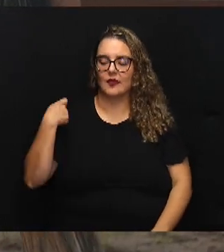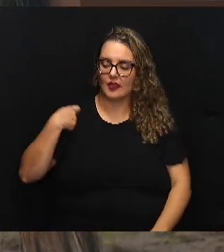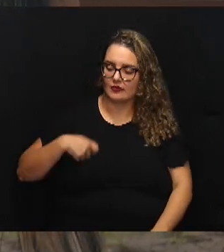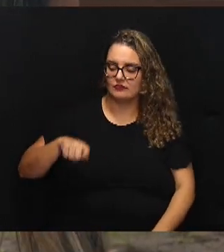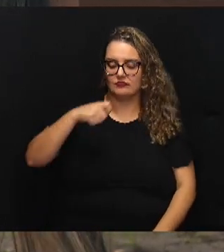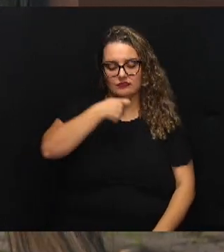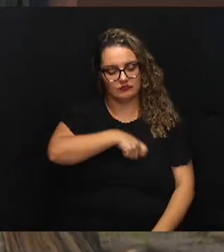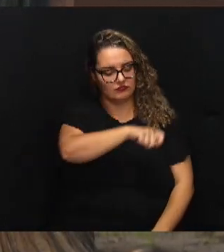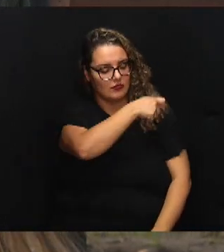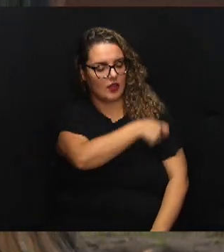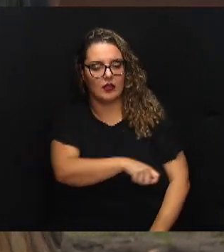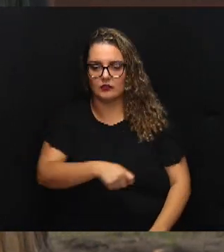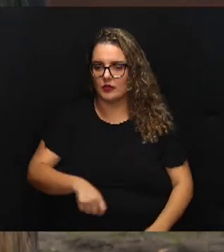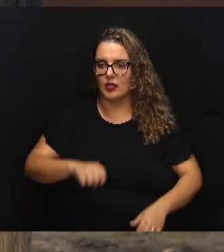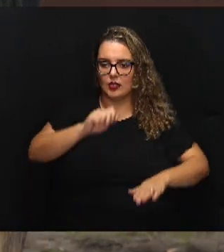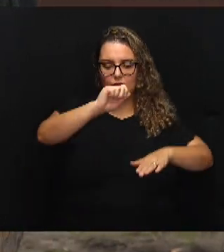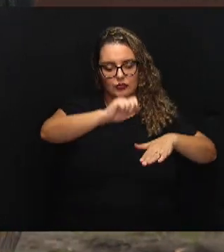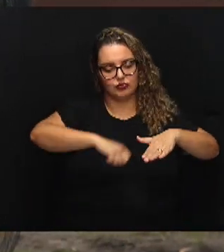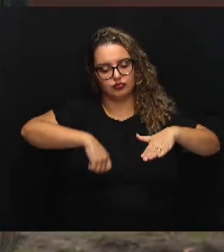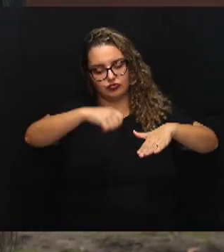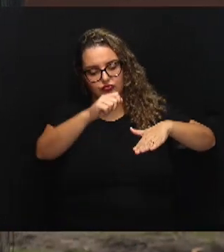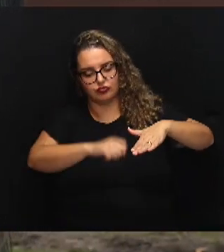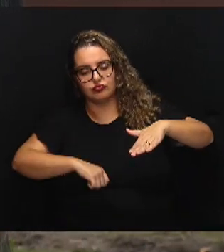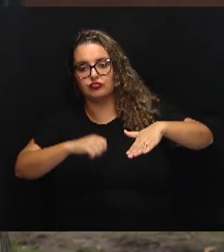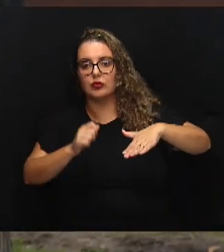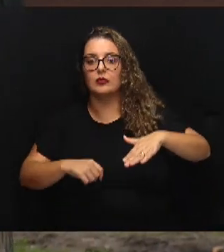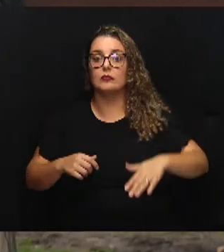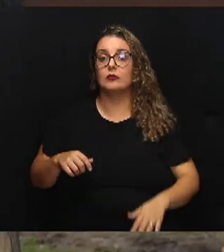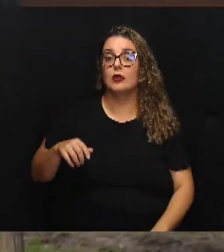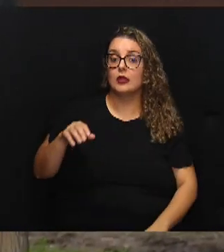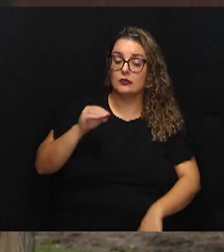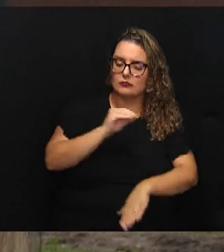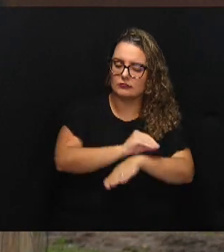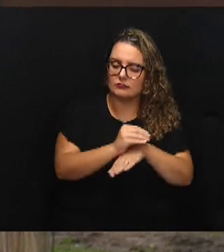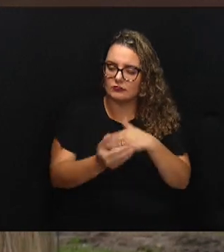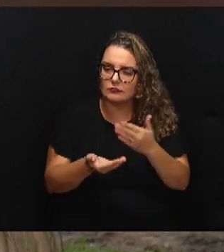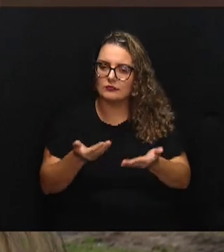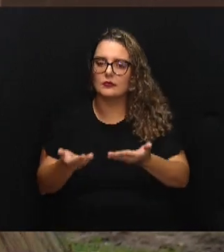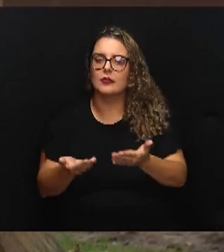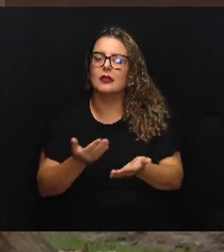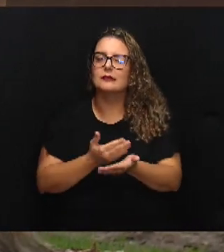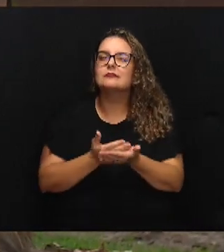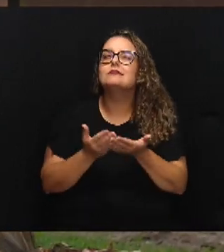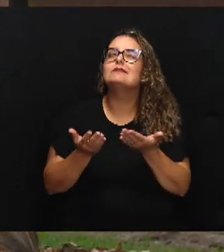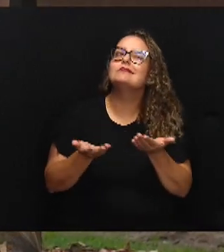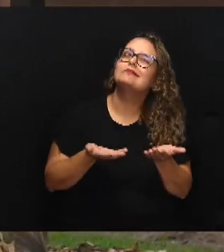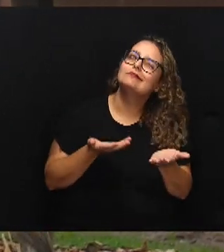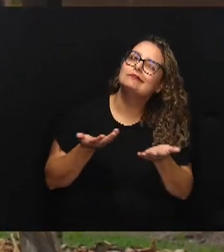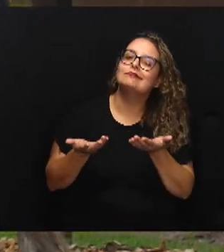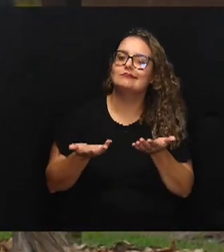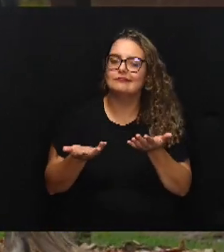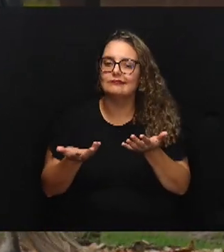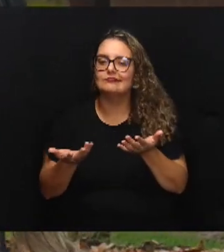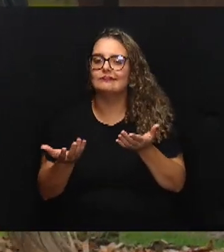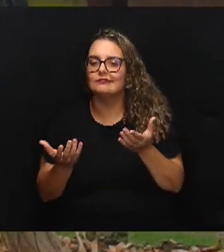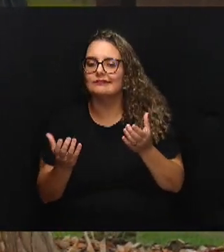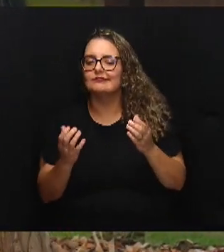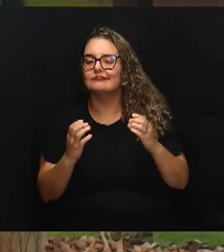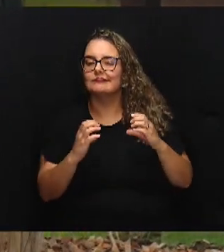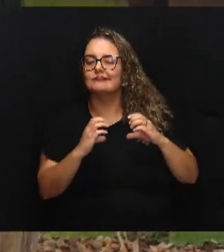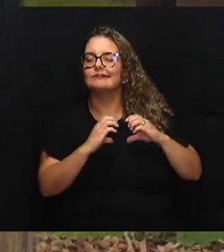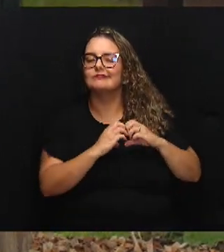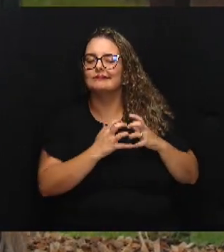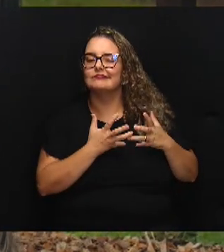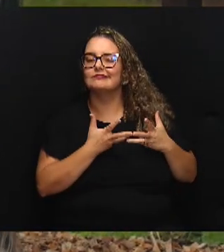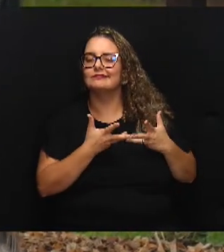no cavalo, escova, então esse cuidado que a pessoa gera começa, vamos falar assim, abraçar o coração dela e aí